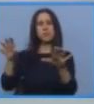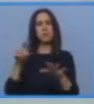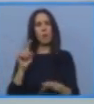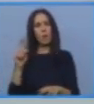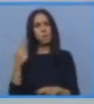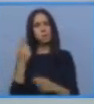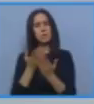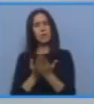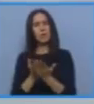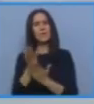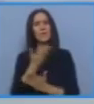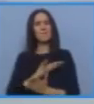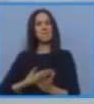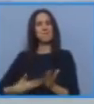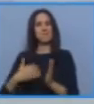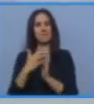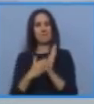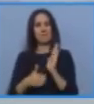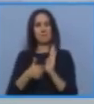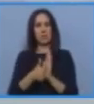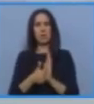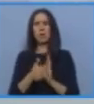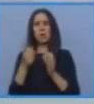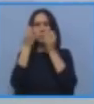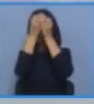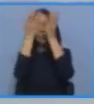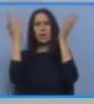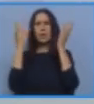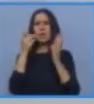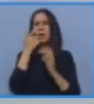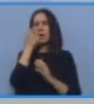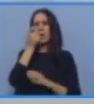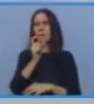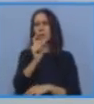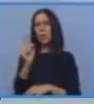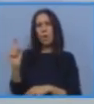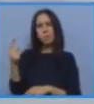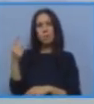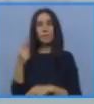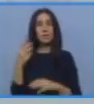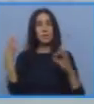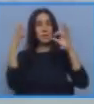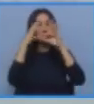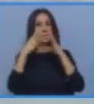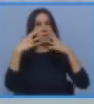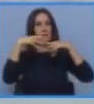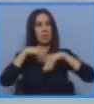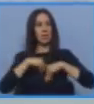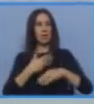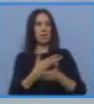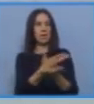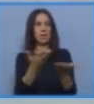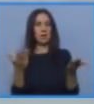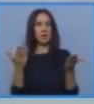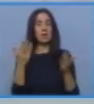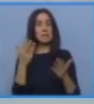continuado a lógica do Antigo Testamento, de falar através dos profetas, de outros homens, daquilo. Agora, o dar o Espírito, e é algo que ele